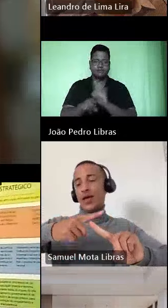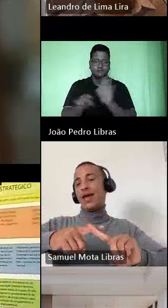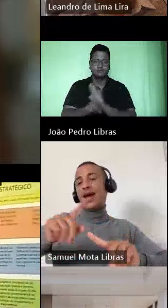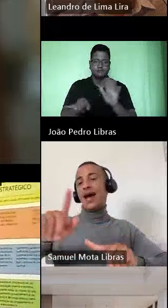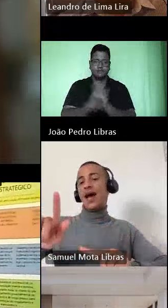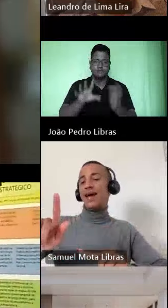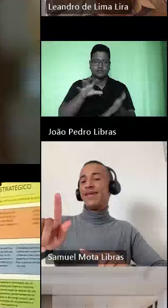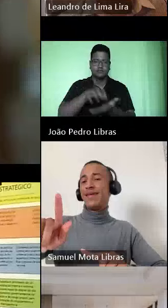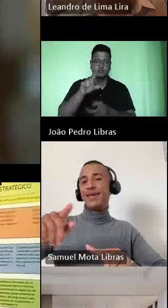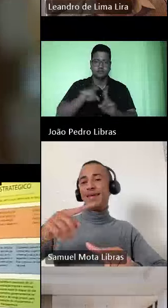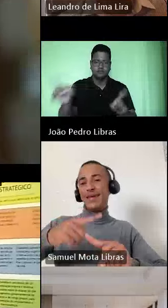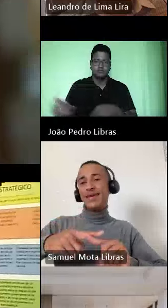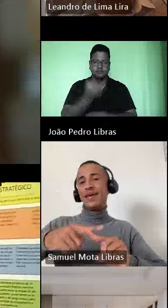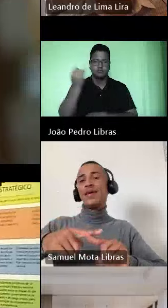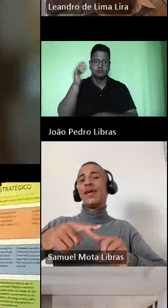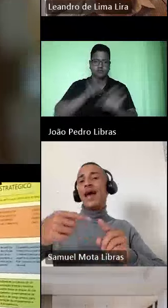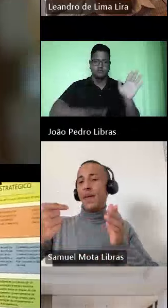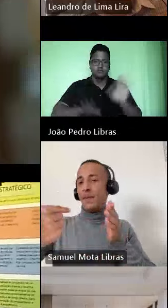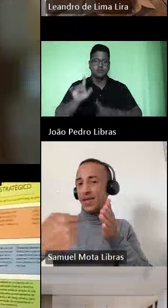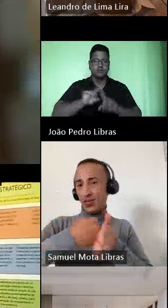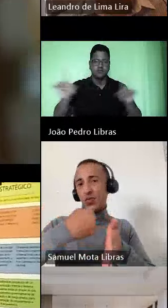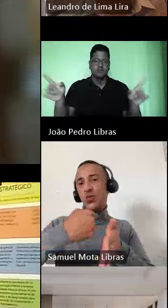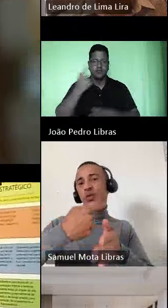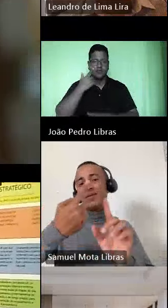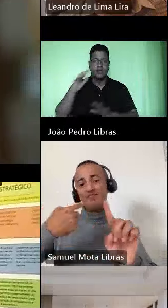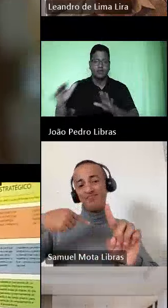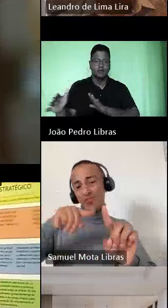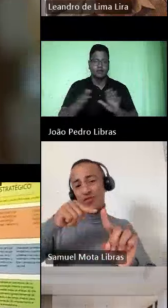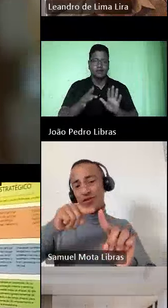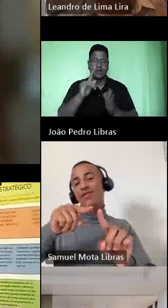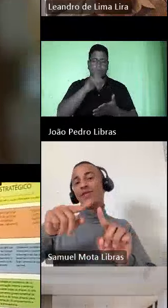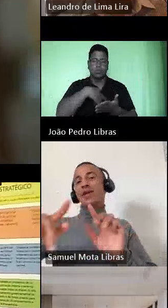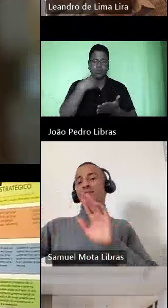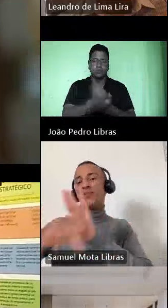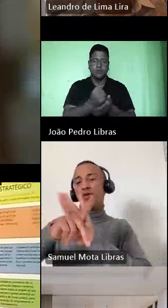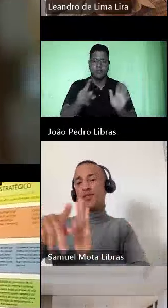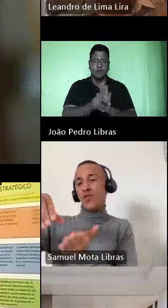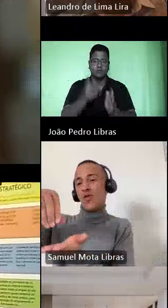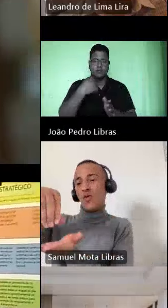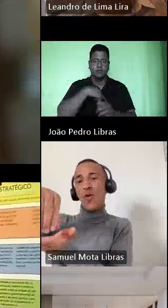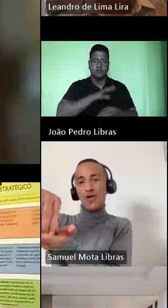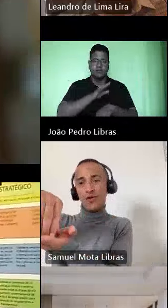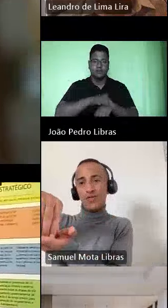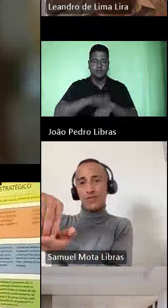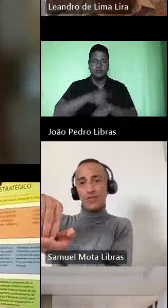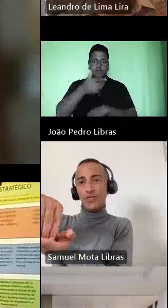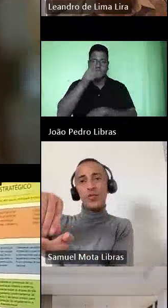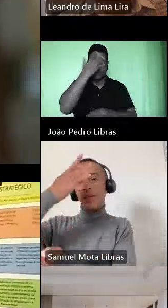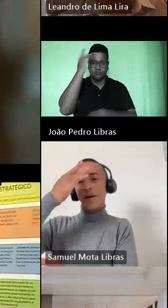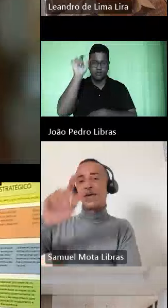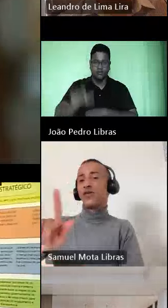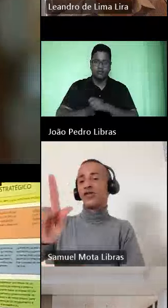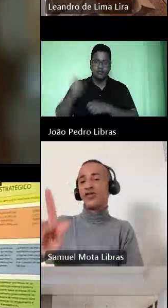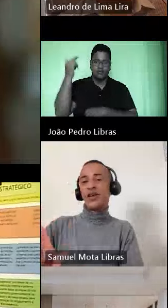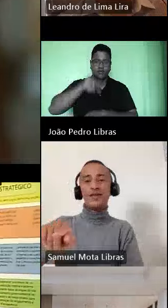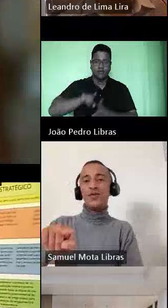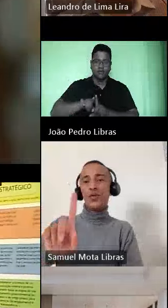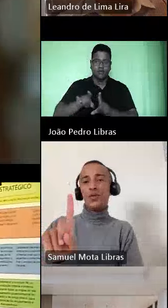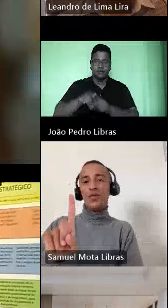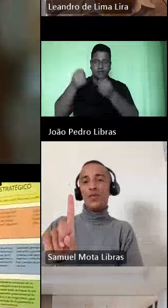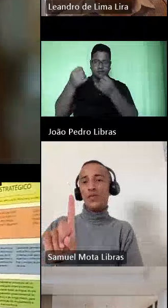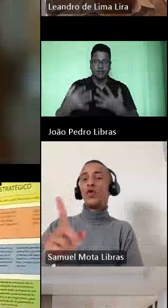importante esse cuidado assim da gente ter documentado o que a gente fez para que outra pessoa consiga falar